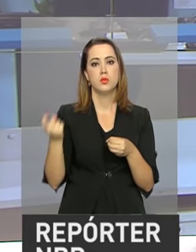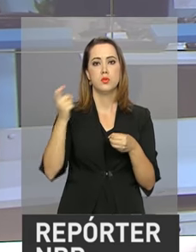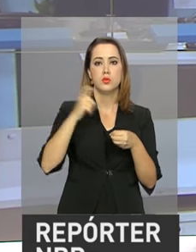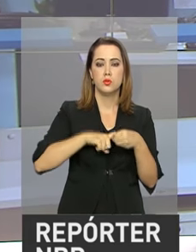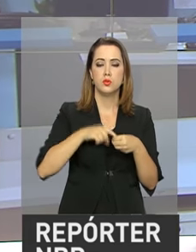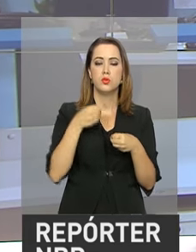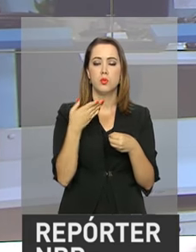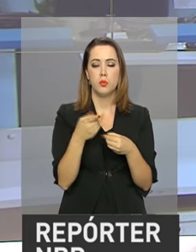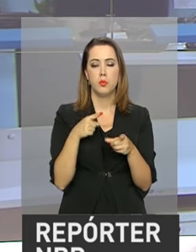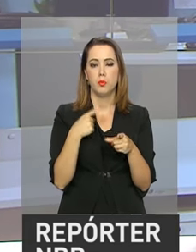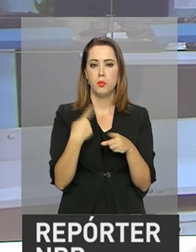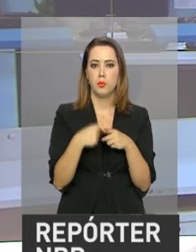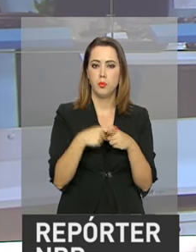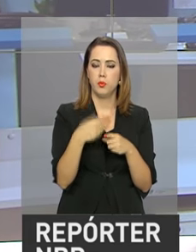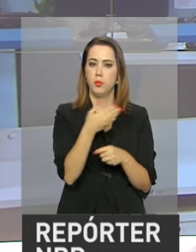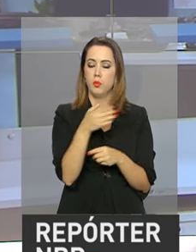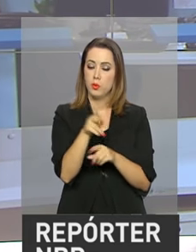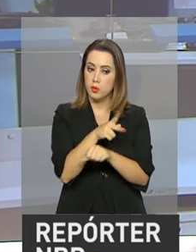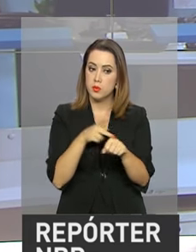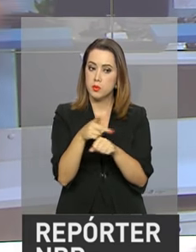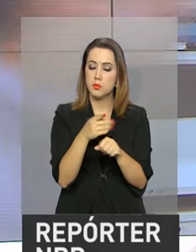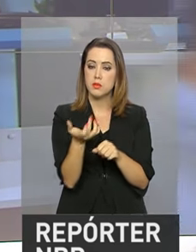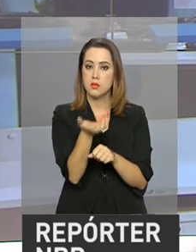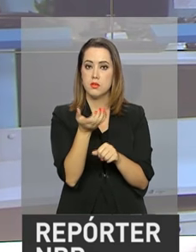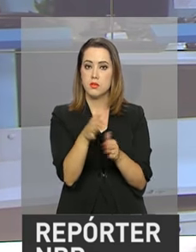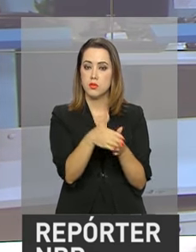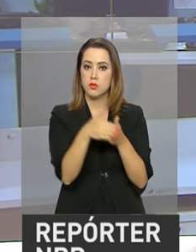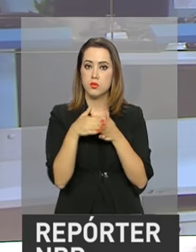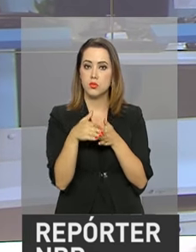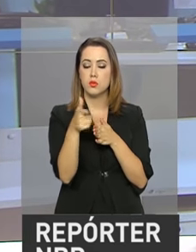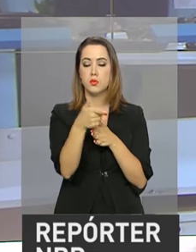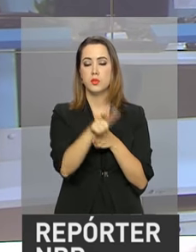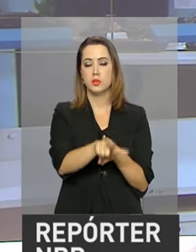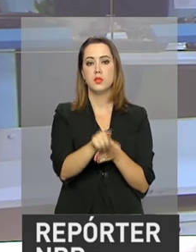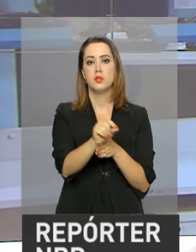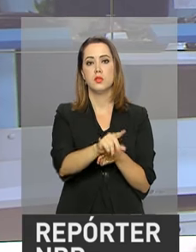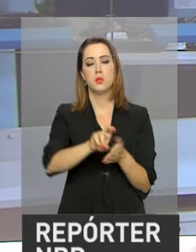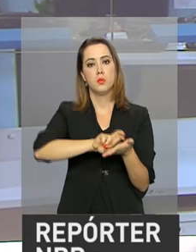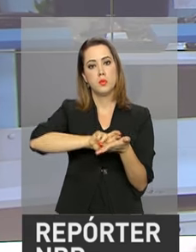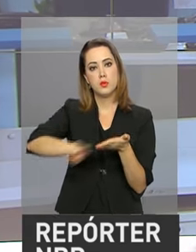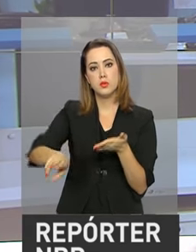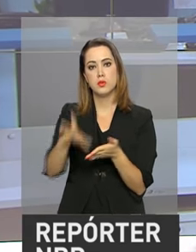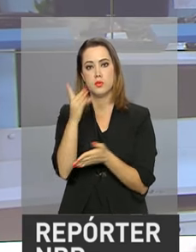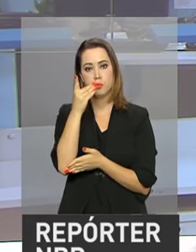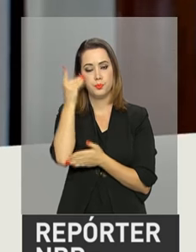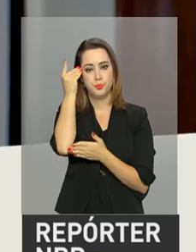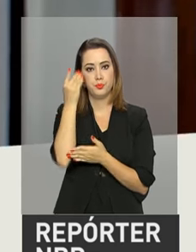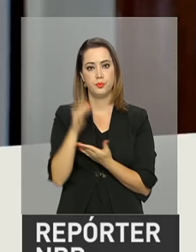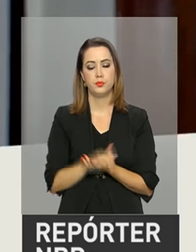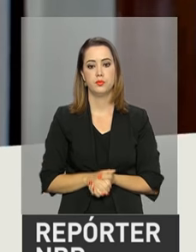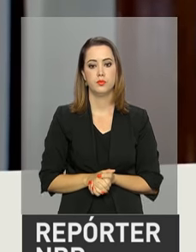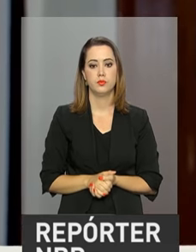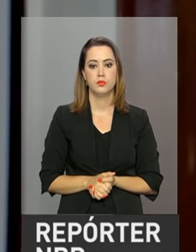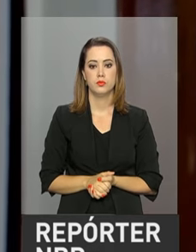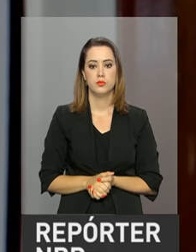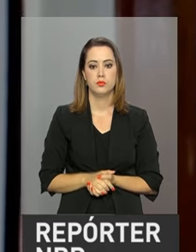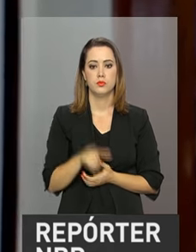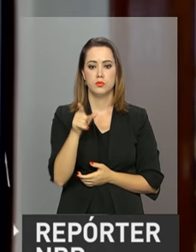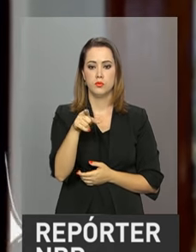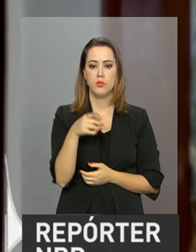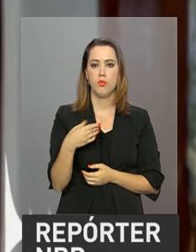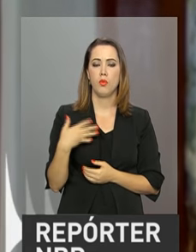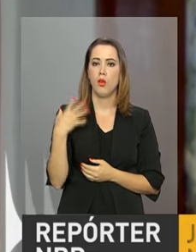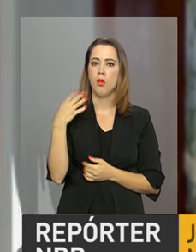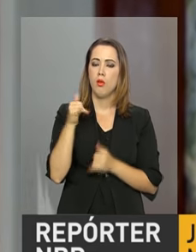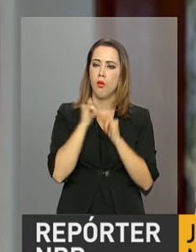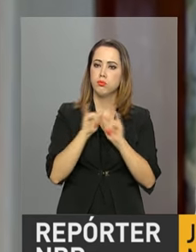seus representantes diplomáticos após a aprovação do impeachment de Dilma Rousseff no Senado Federal. A manifestação